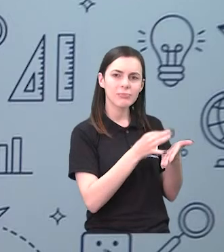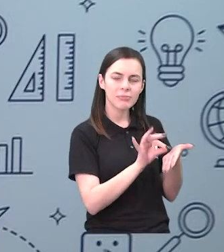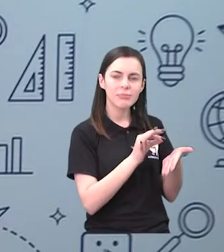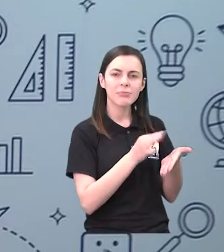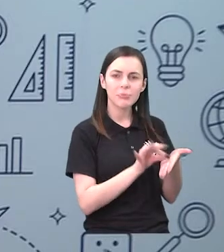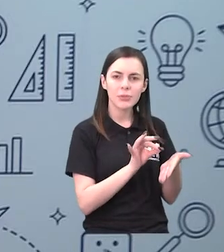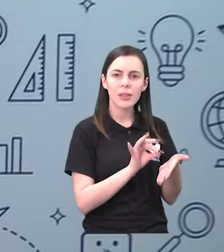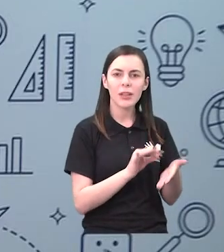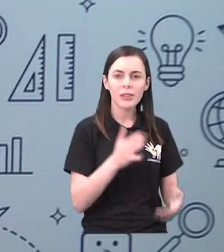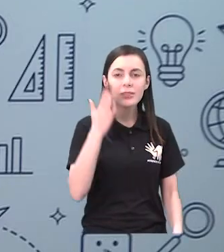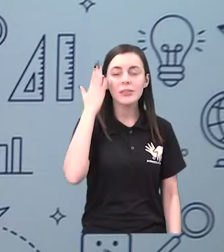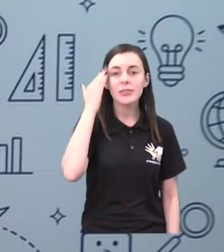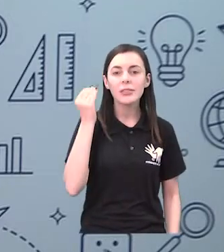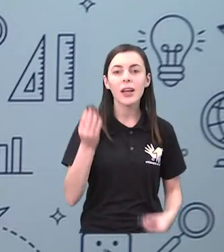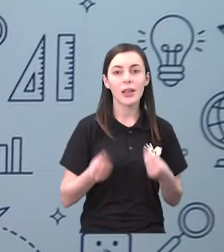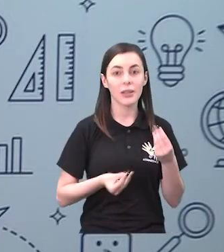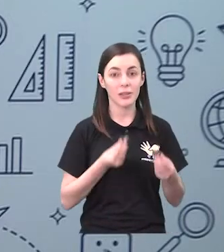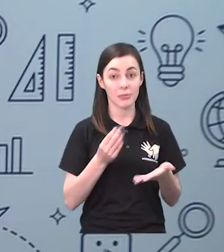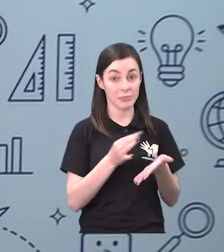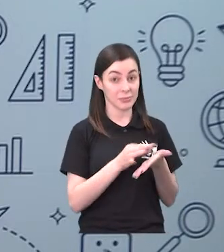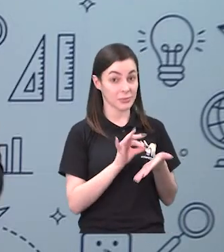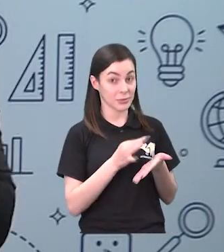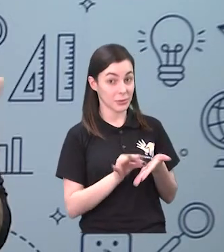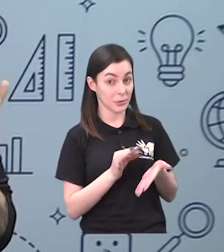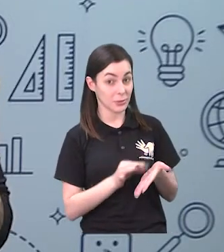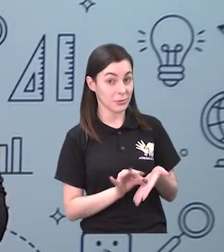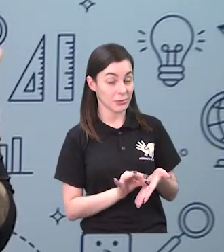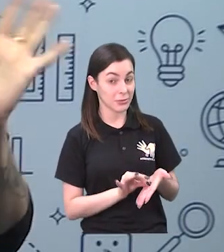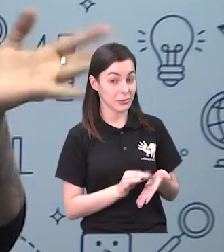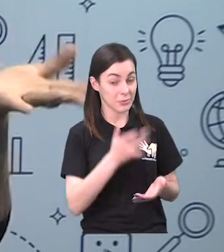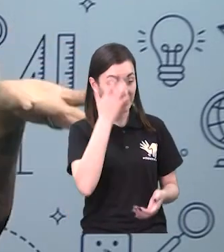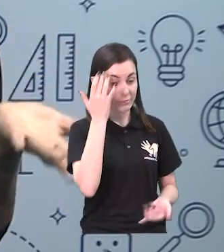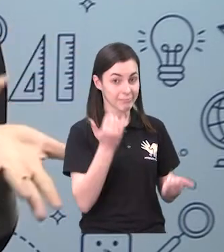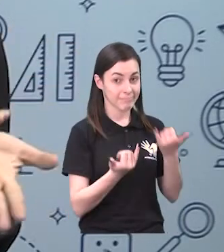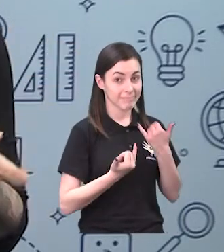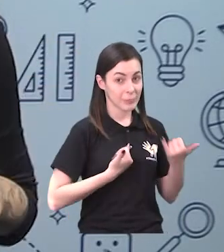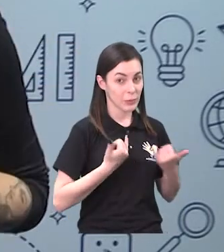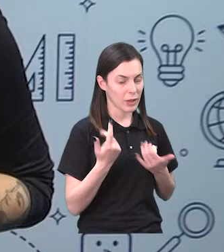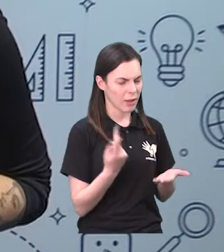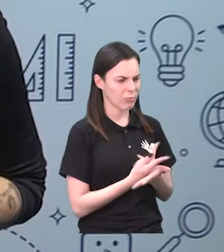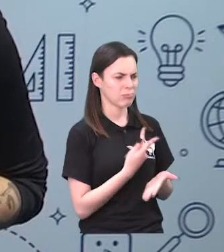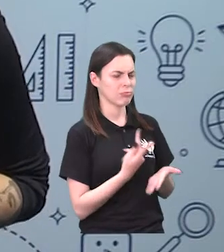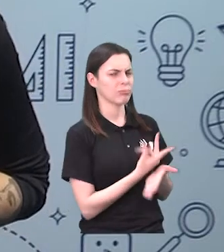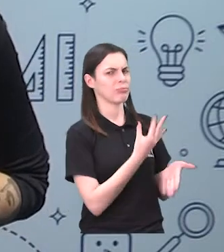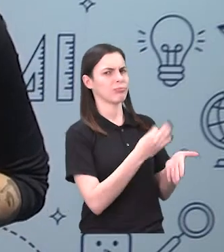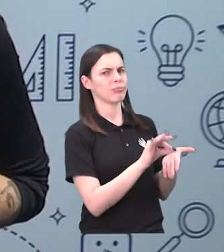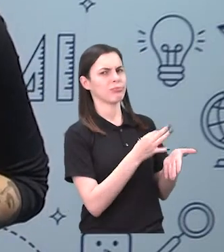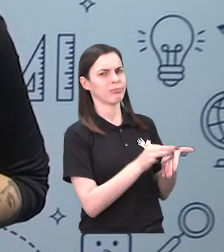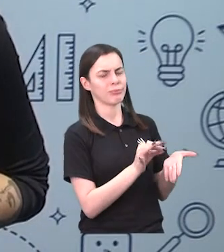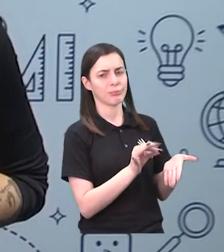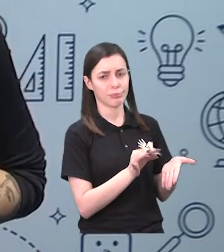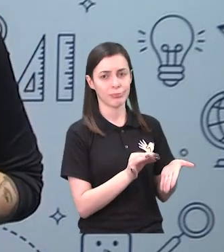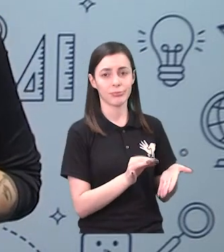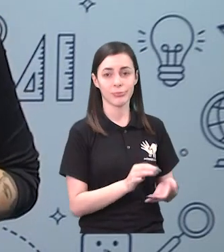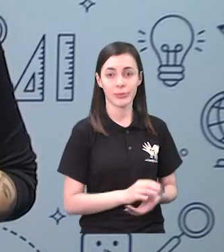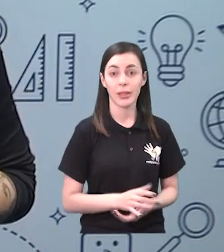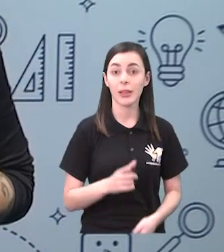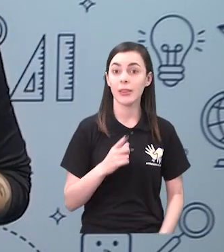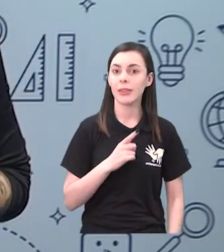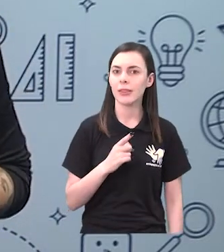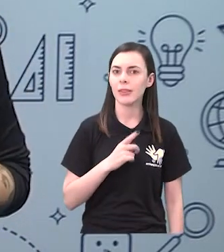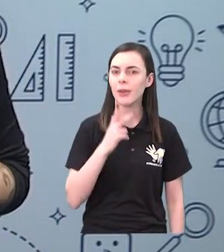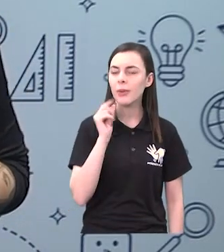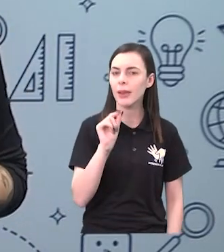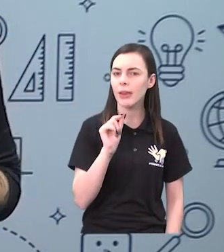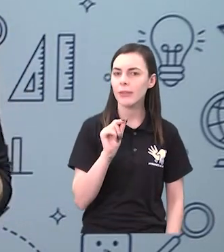informação a gente sabe corrigir quem está nos dando alguma informação errada quems está